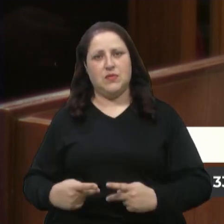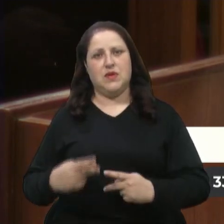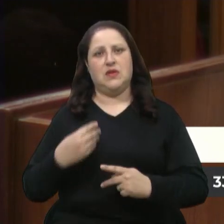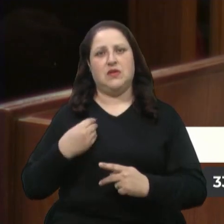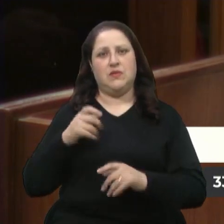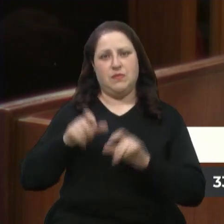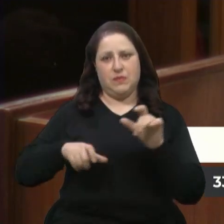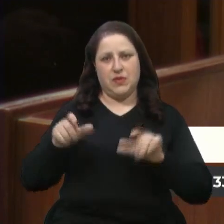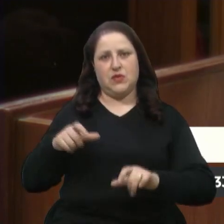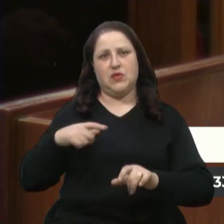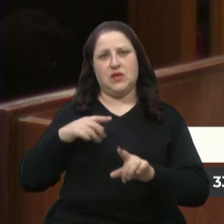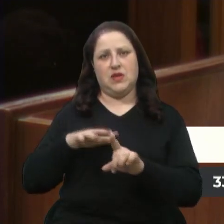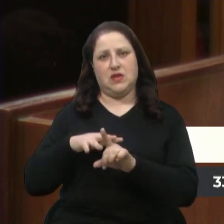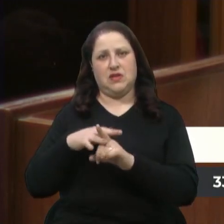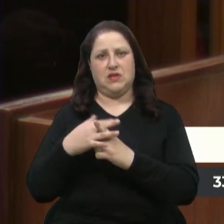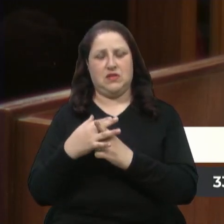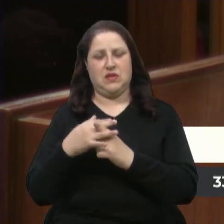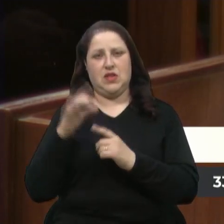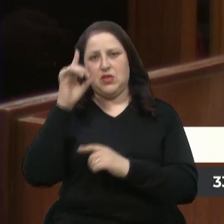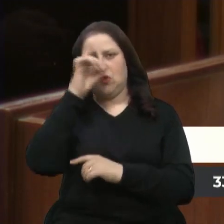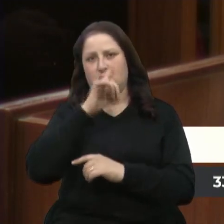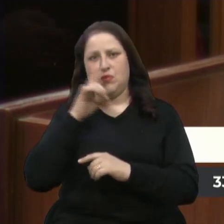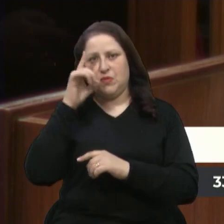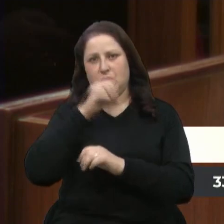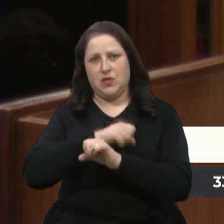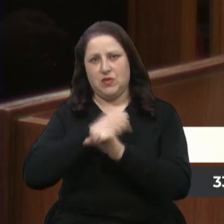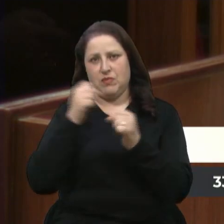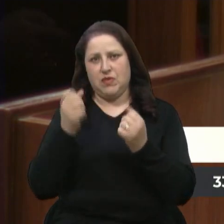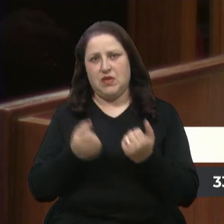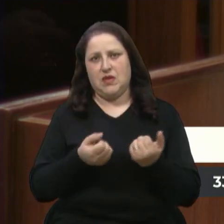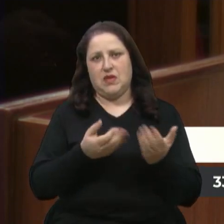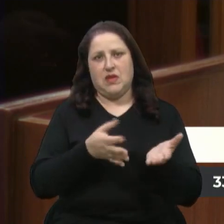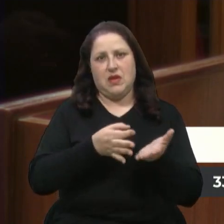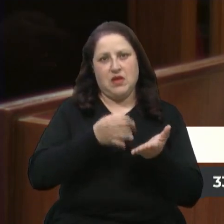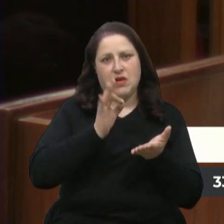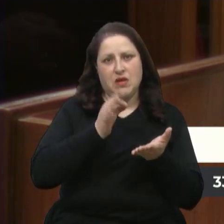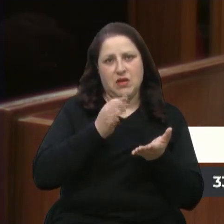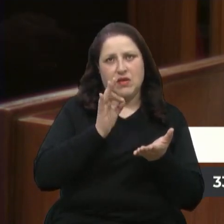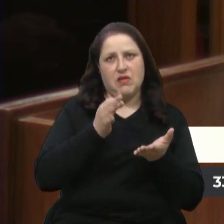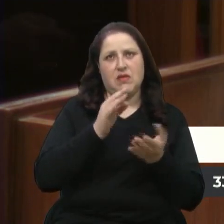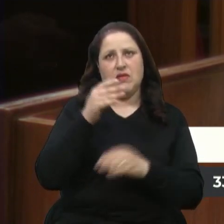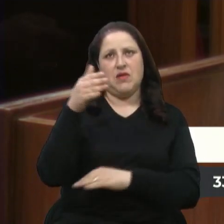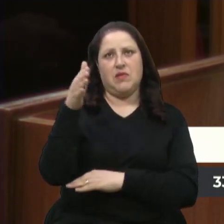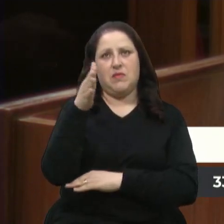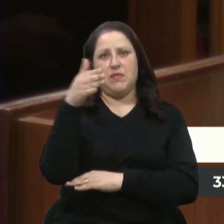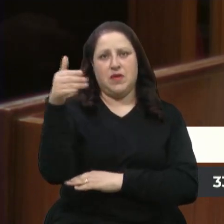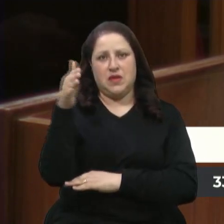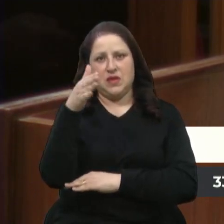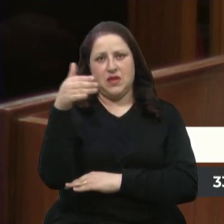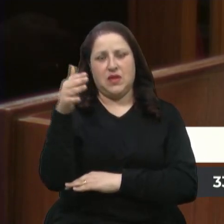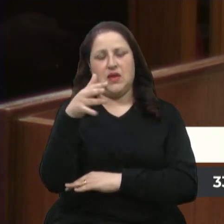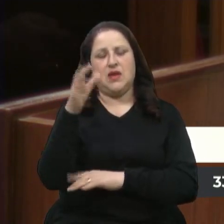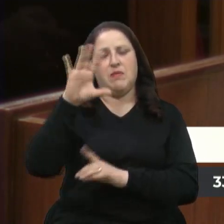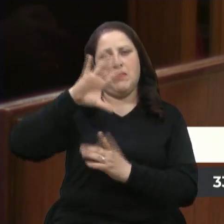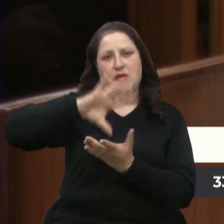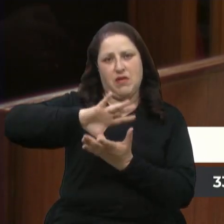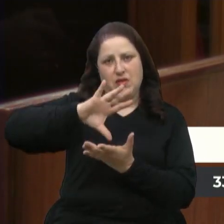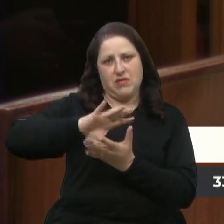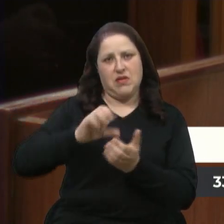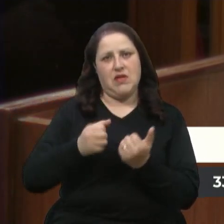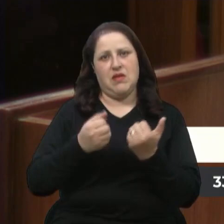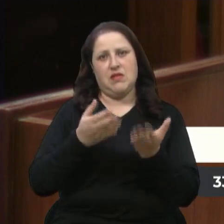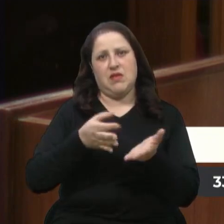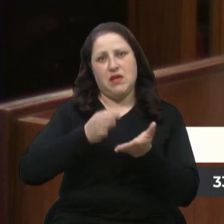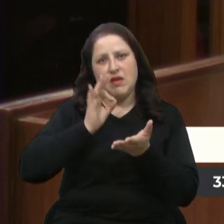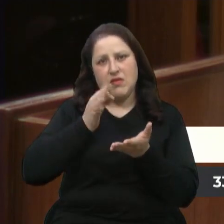rua, ofertando no domingo de manhã o café da manhã na Praça da Bandeira, onde ele oferta esse café da